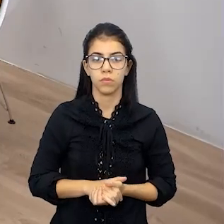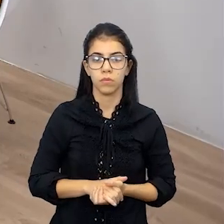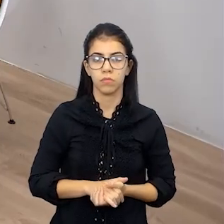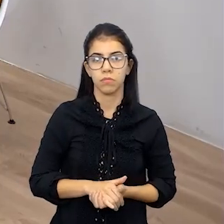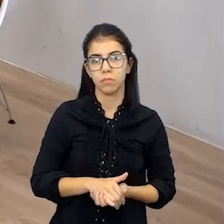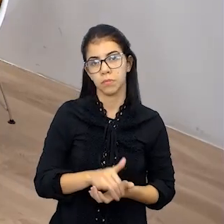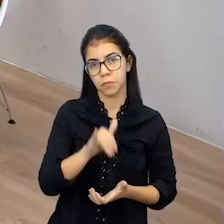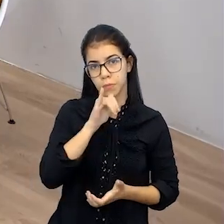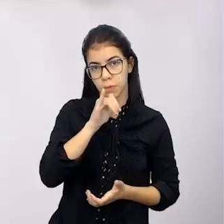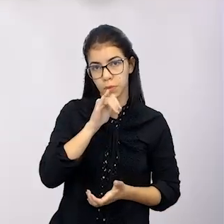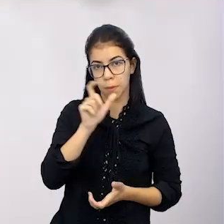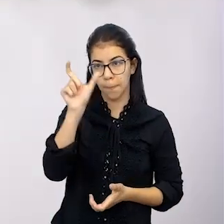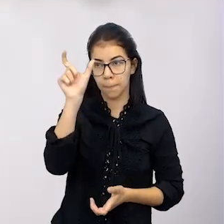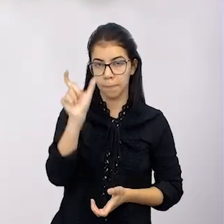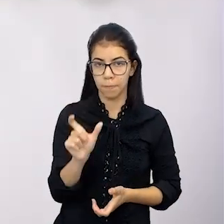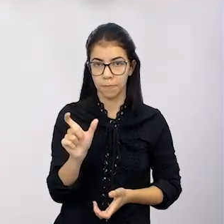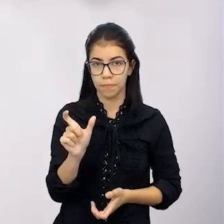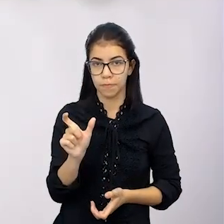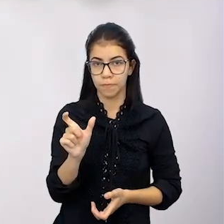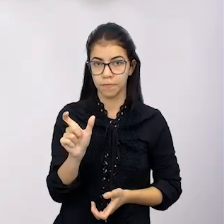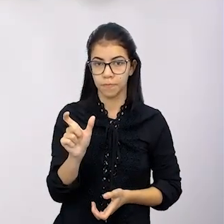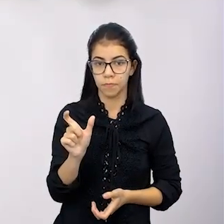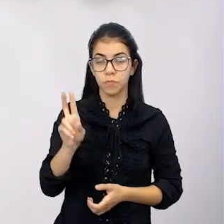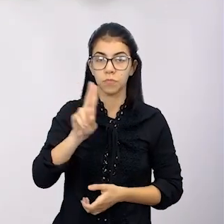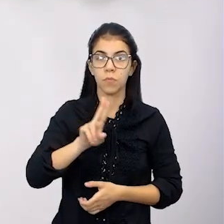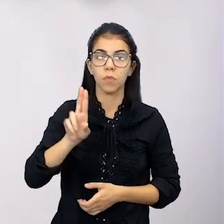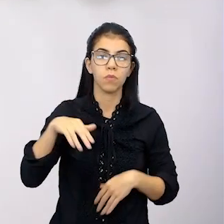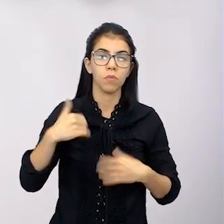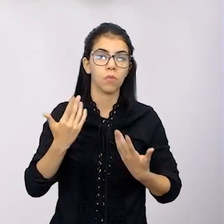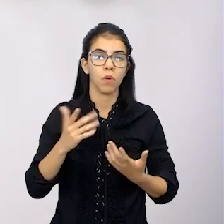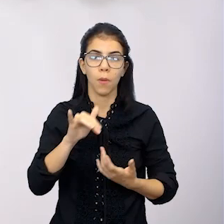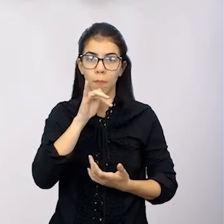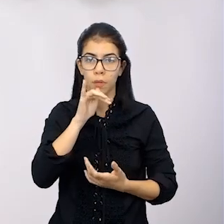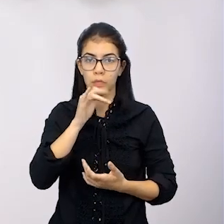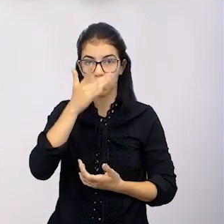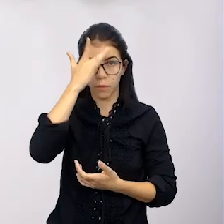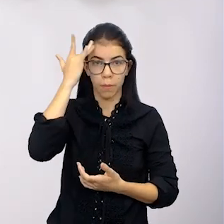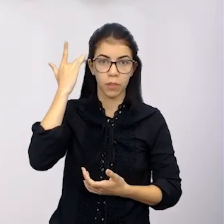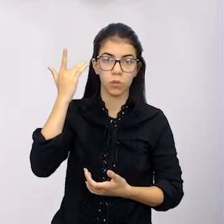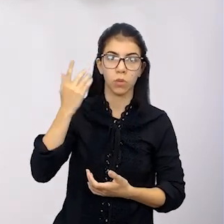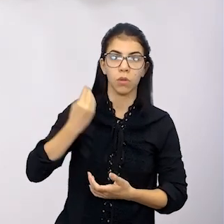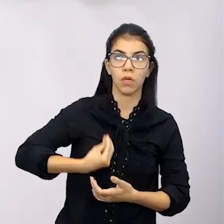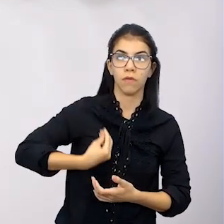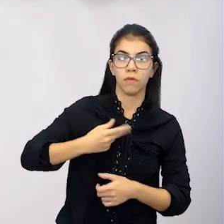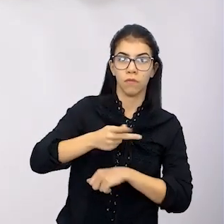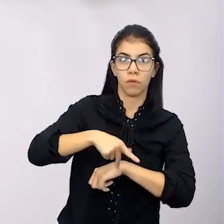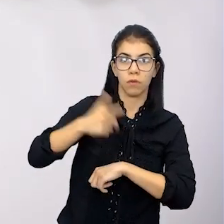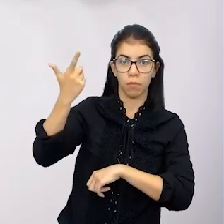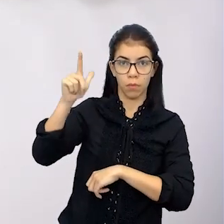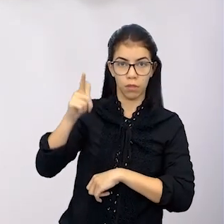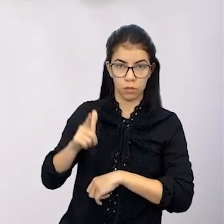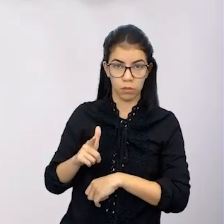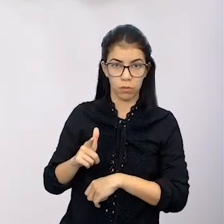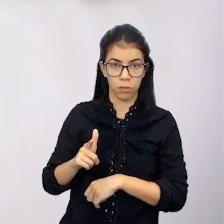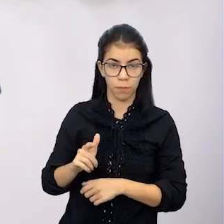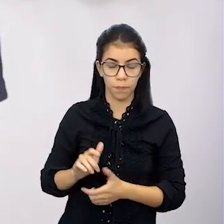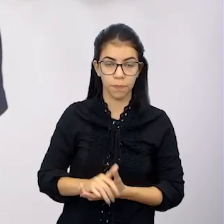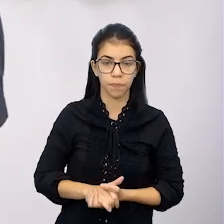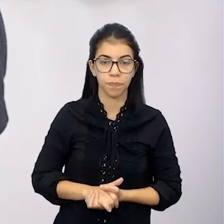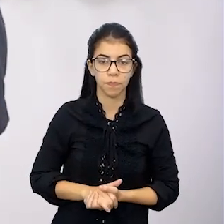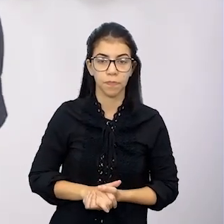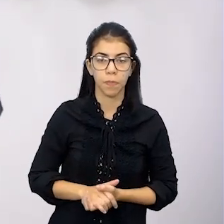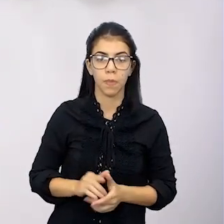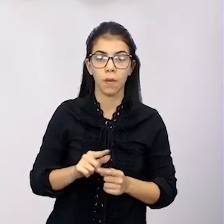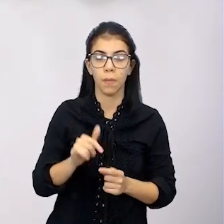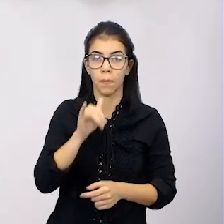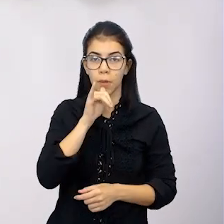devo usar, qual é a melhor, né, o melhor termo que eu devo usar. Então nós temos um migrante internacional, né, que é todo aquele que vai